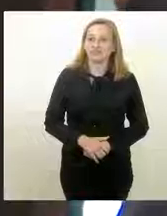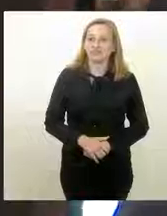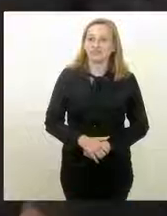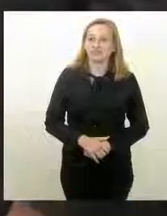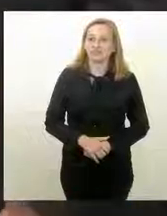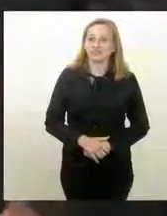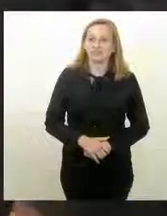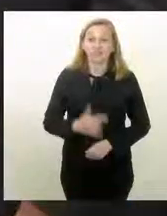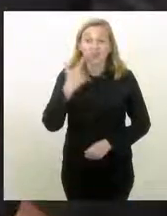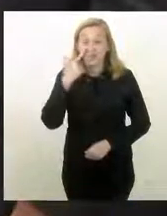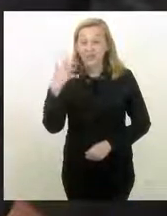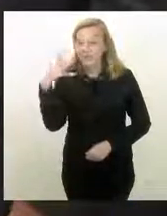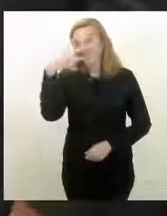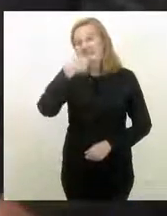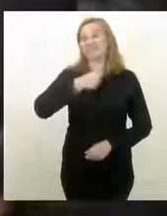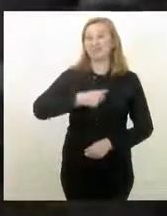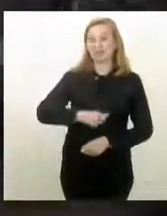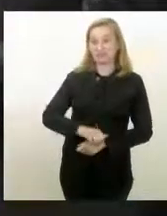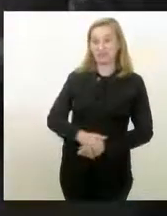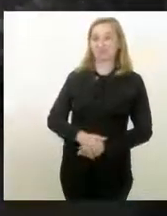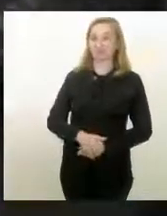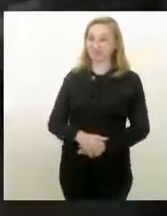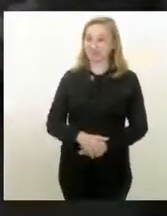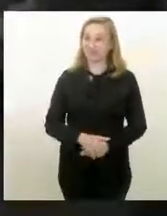Olha como ficou bonito.